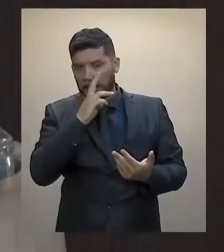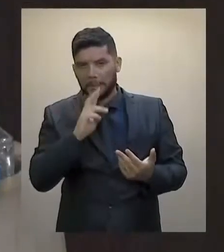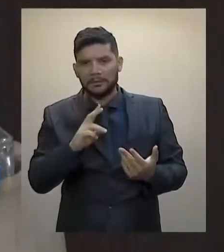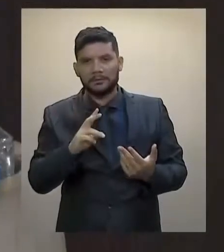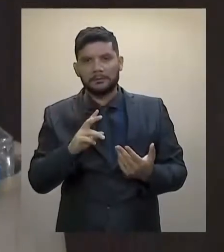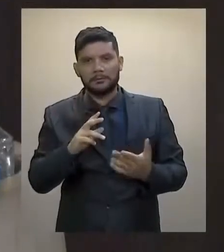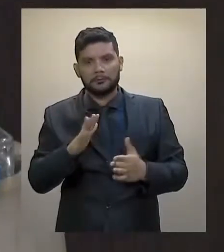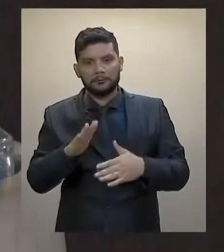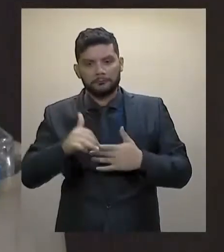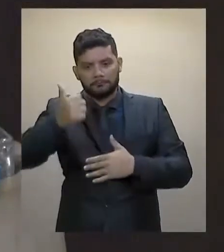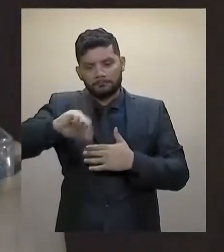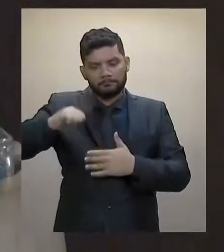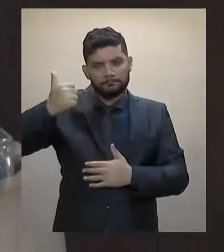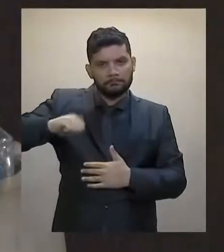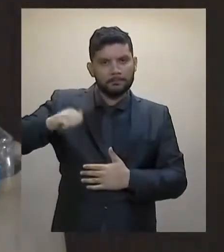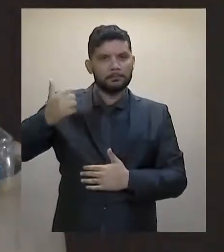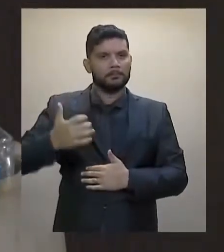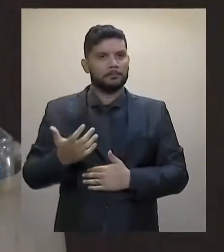desempenho,